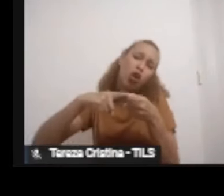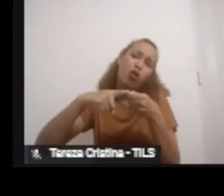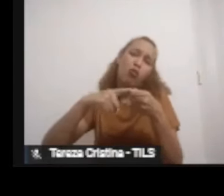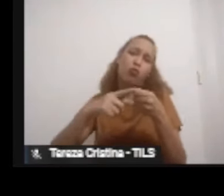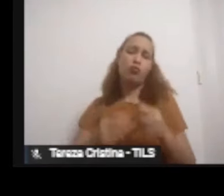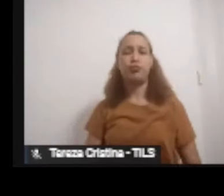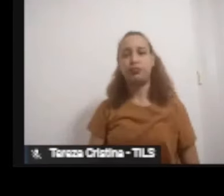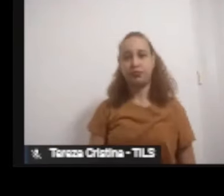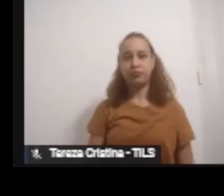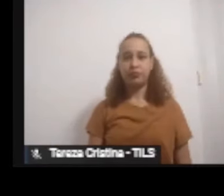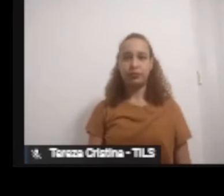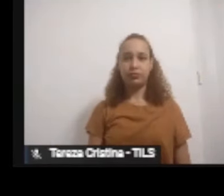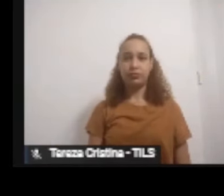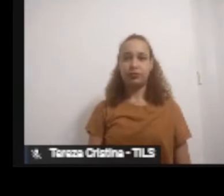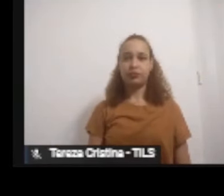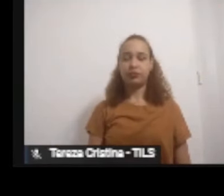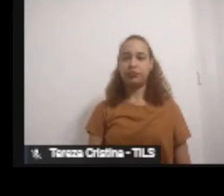abraça.